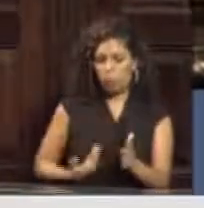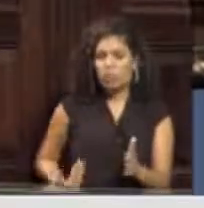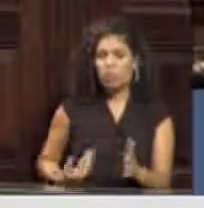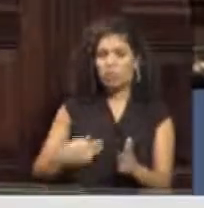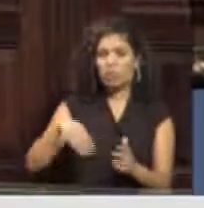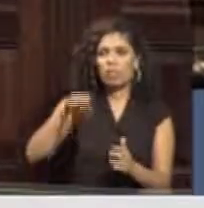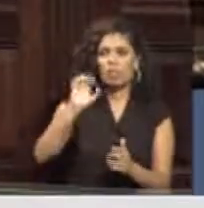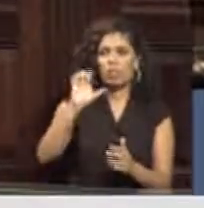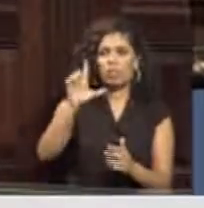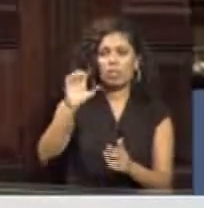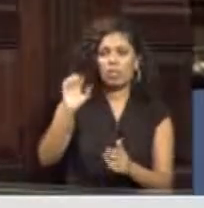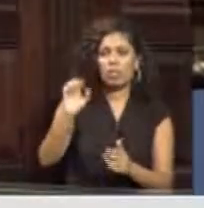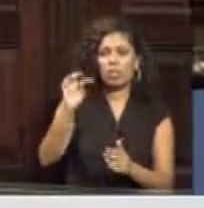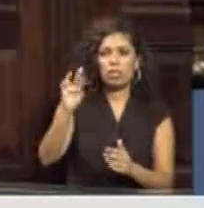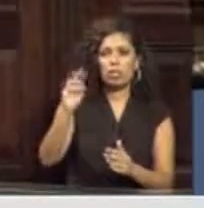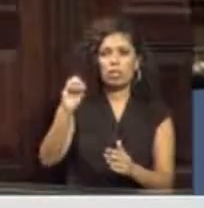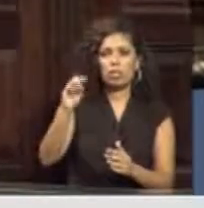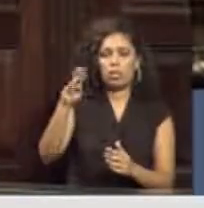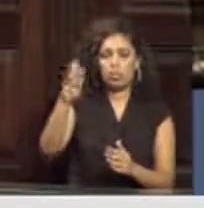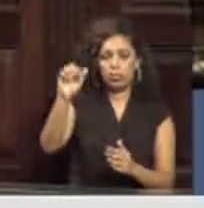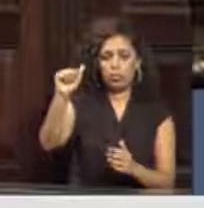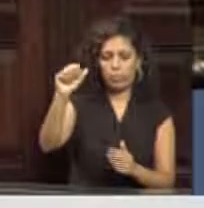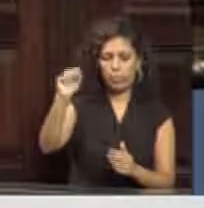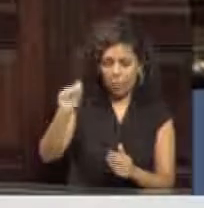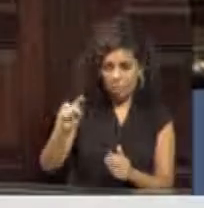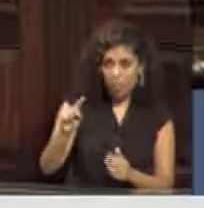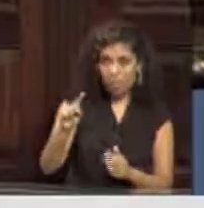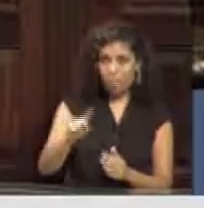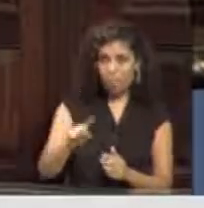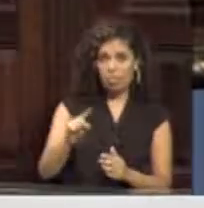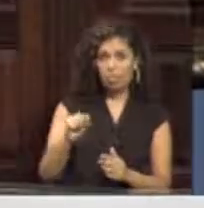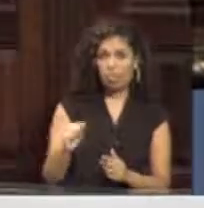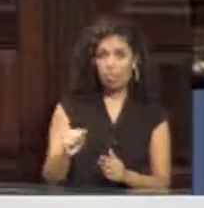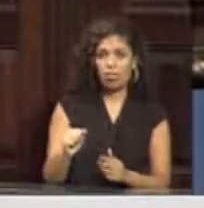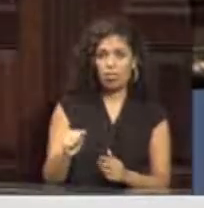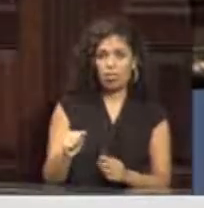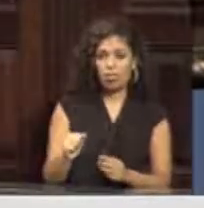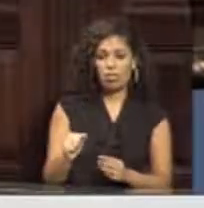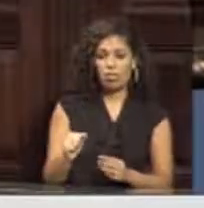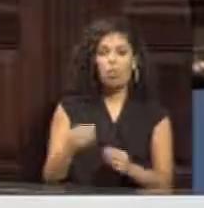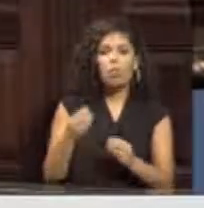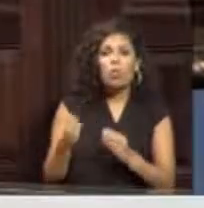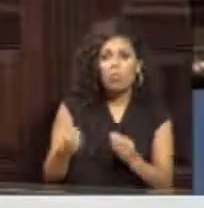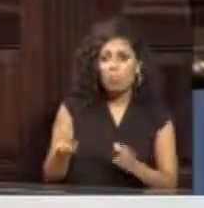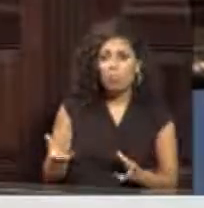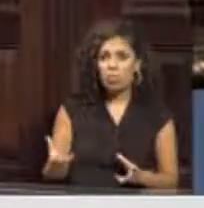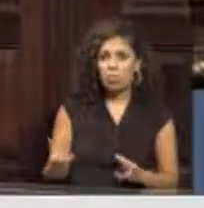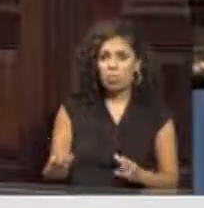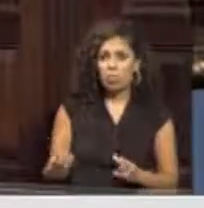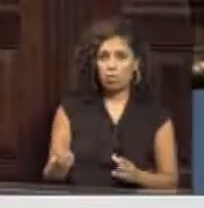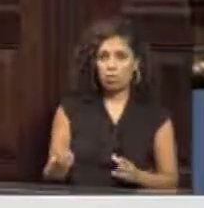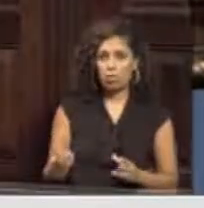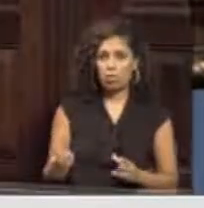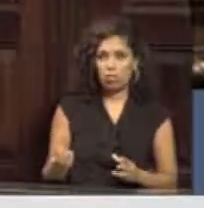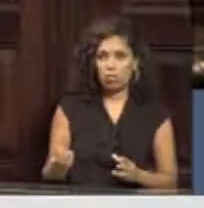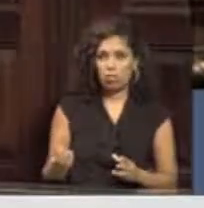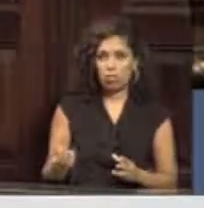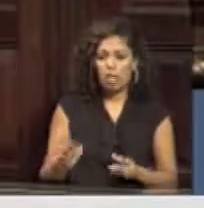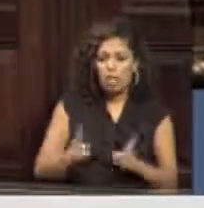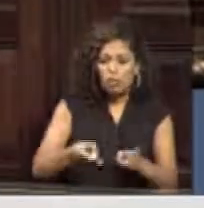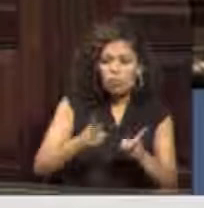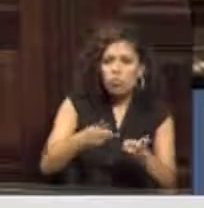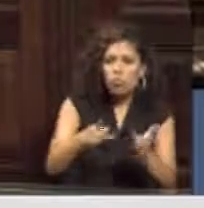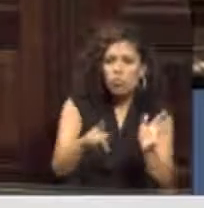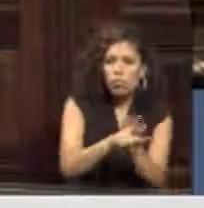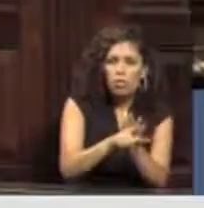vai ser entregue para outra estatal. A Eletrobras não vai deixar de ser estatal. Ela vai deixar de ser uma estatal